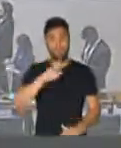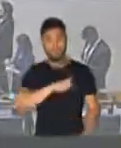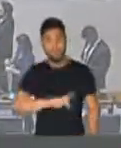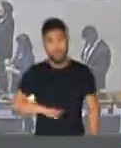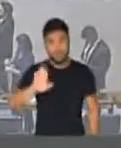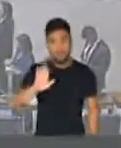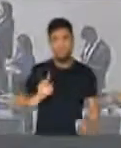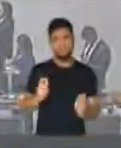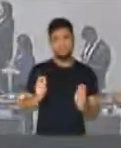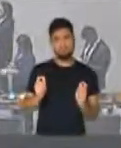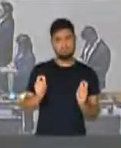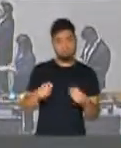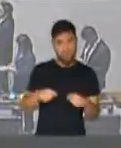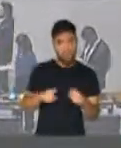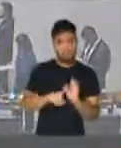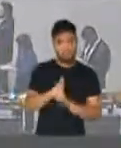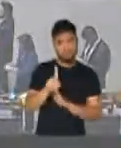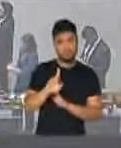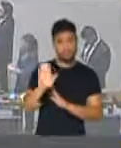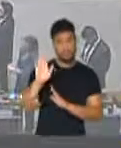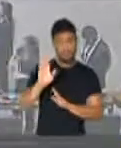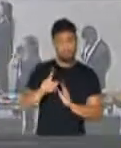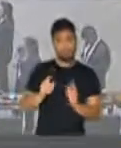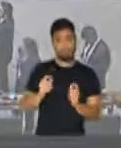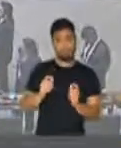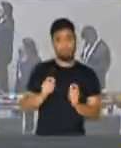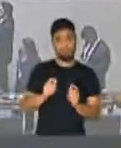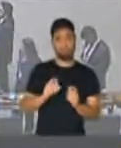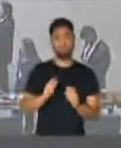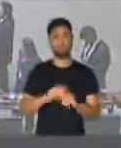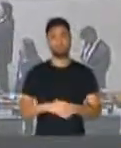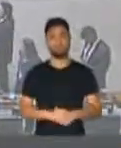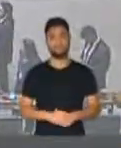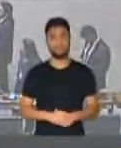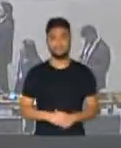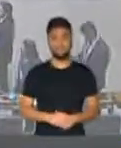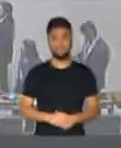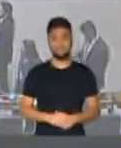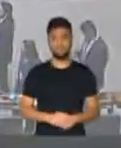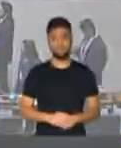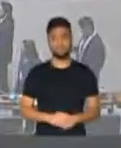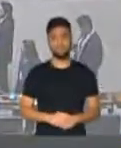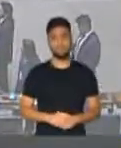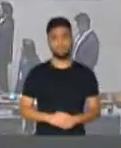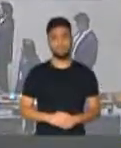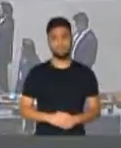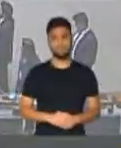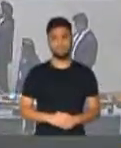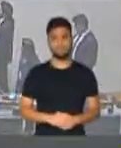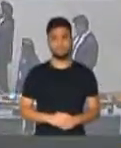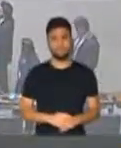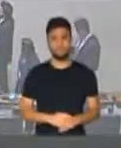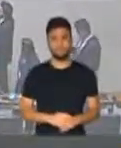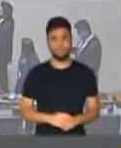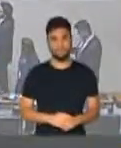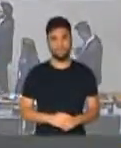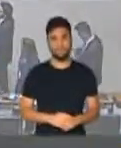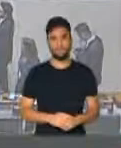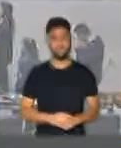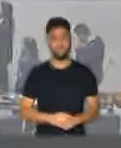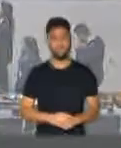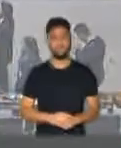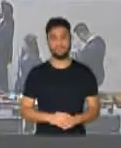Presidente, podia só me permitir aprovada a ata com a palavra líder.